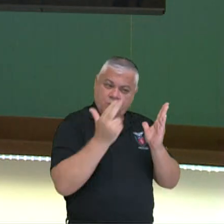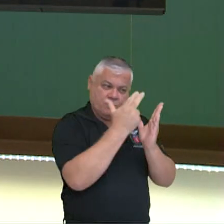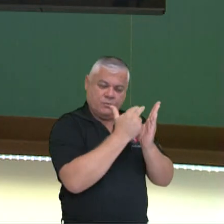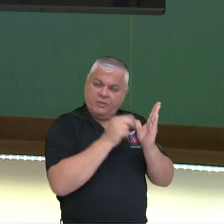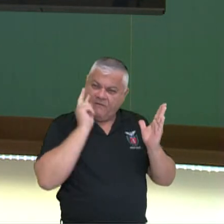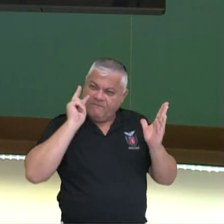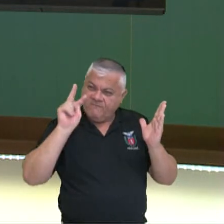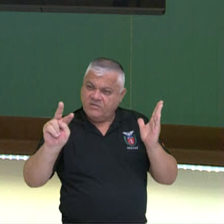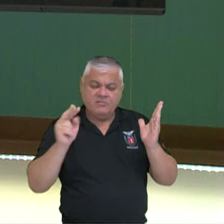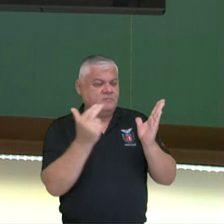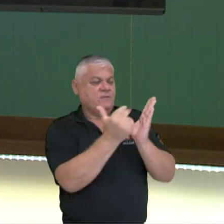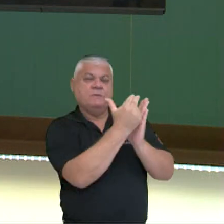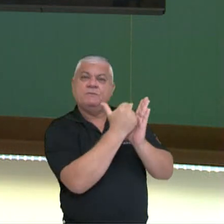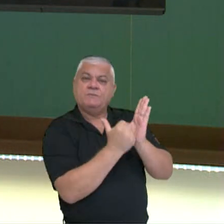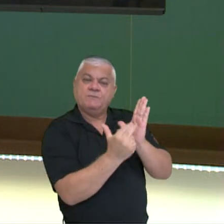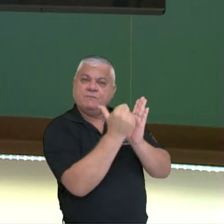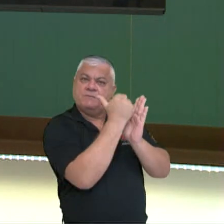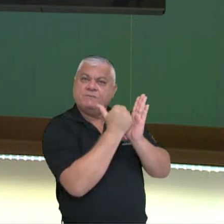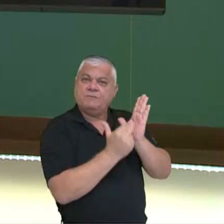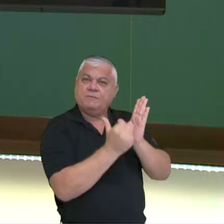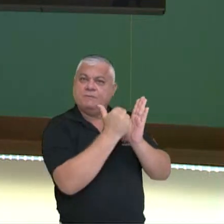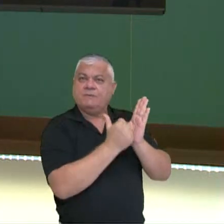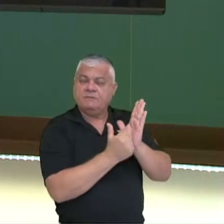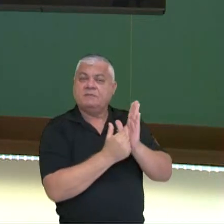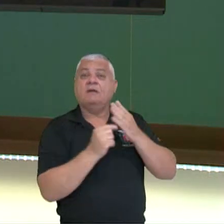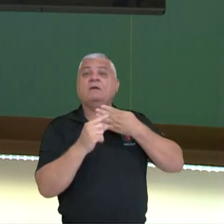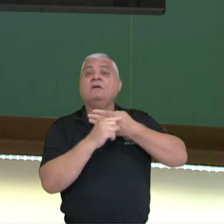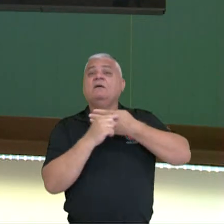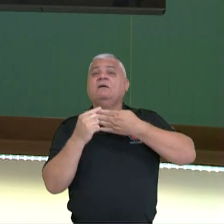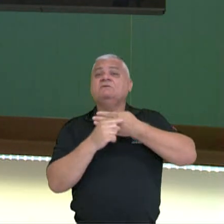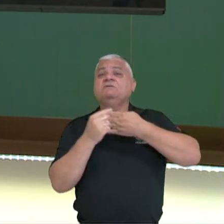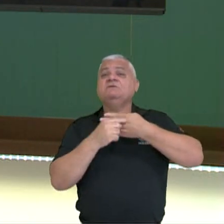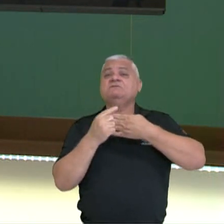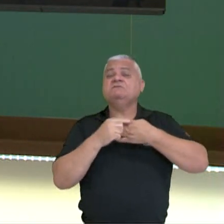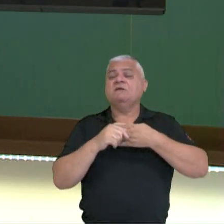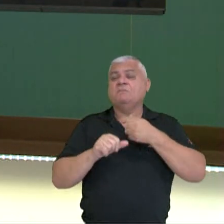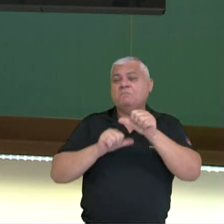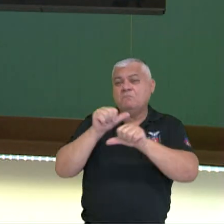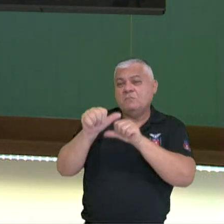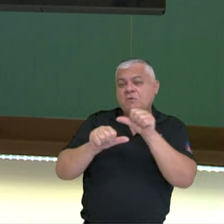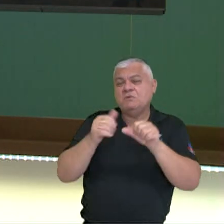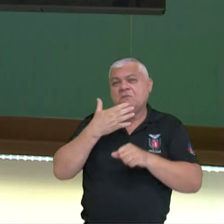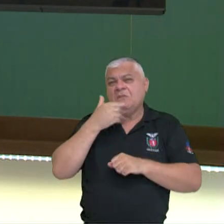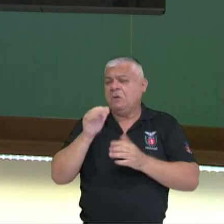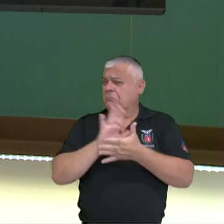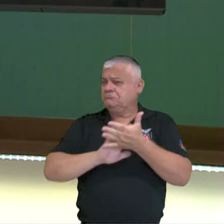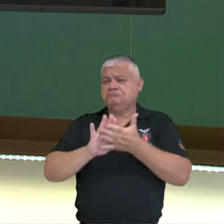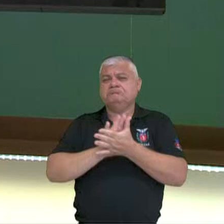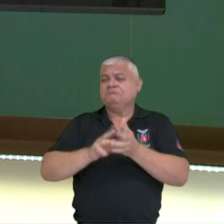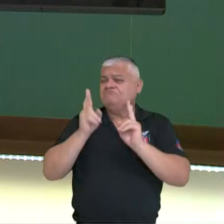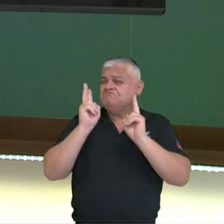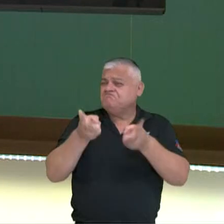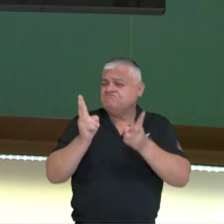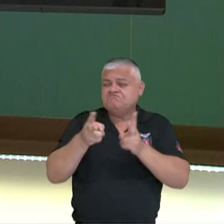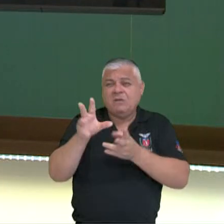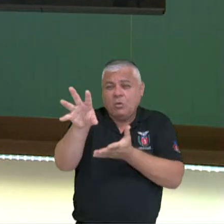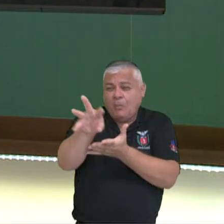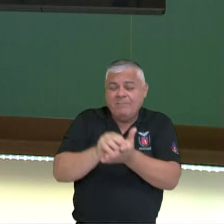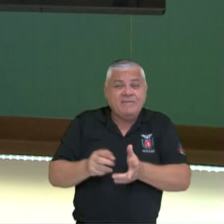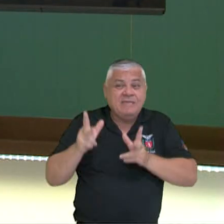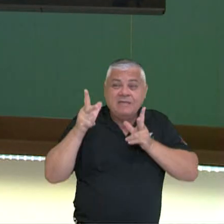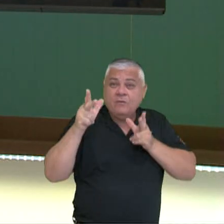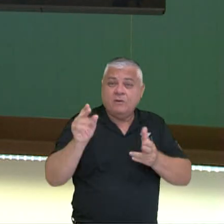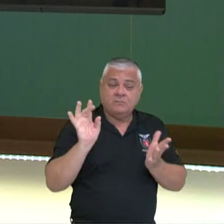da natureza, O artista não cabe melhorar artisticamente a natureza nem as obras, pois a beleza está na